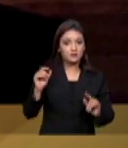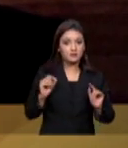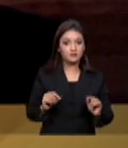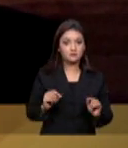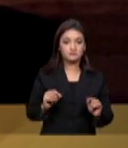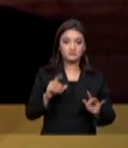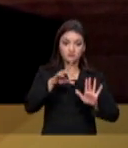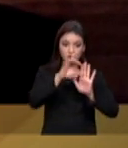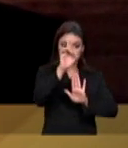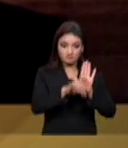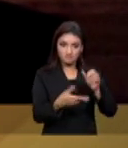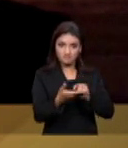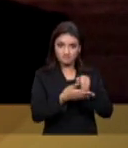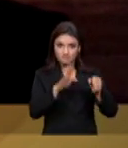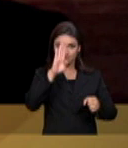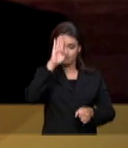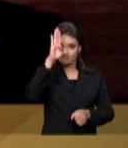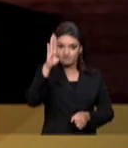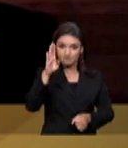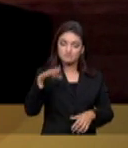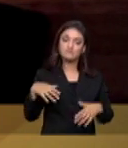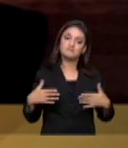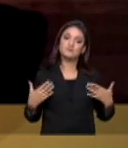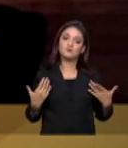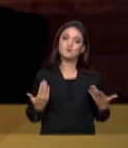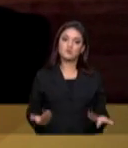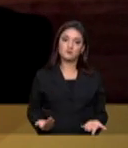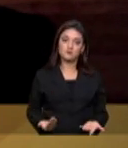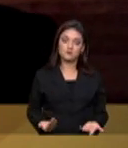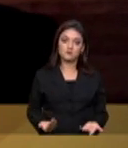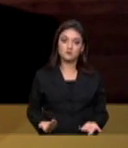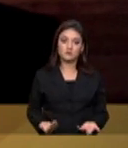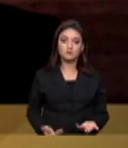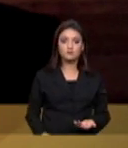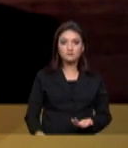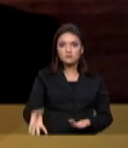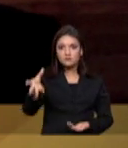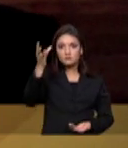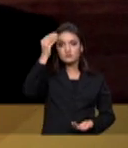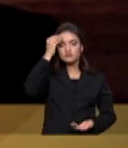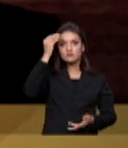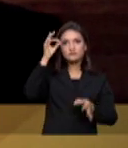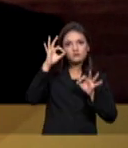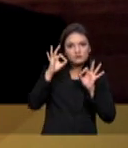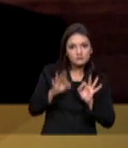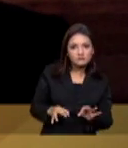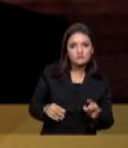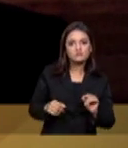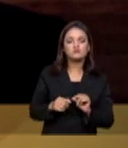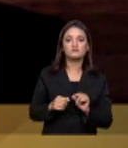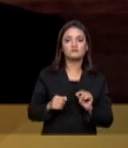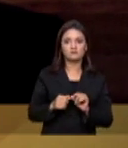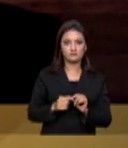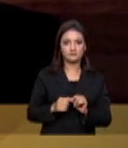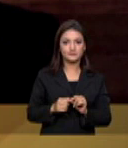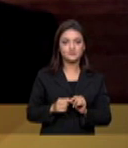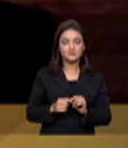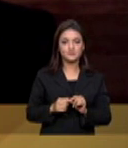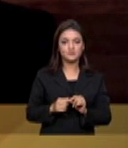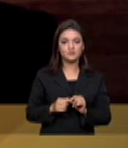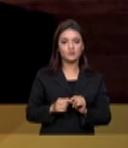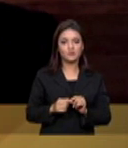tratar de direito fundamental à interpretação adequada a sua aplicação Como já disse